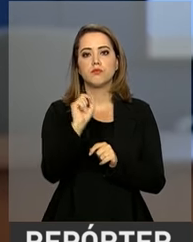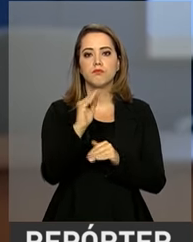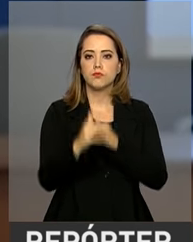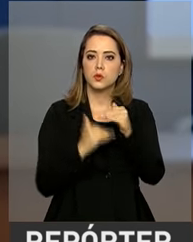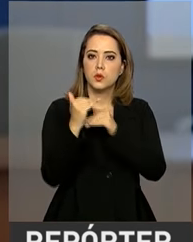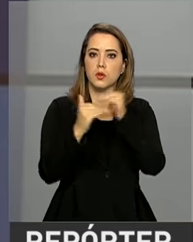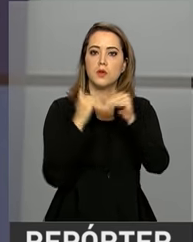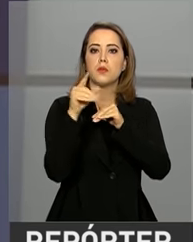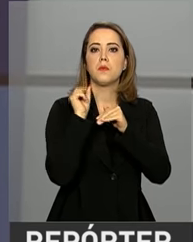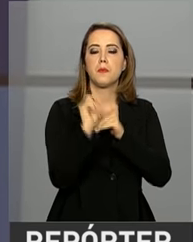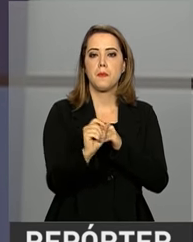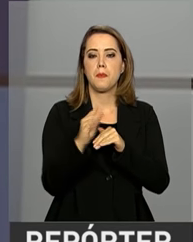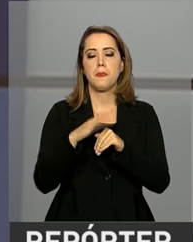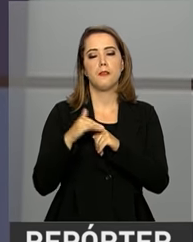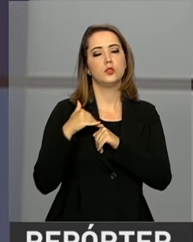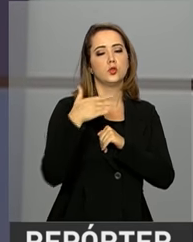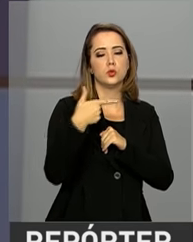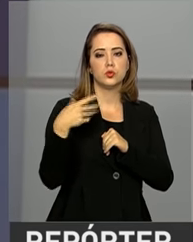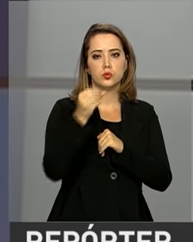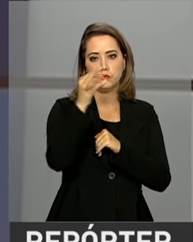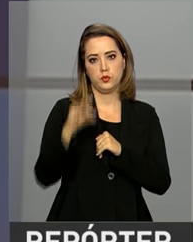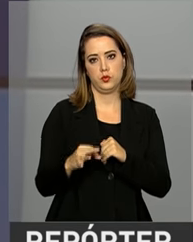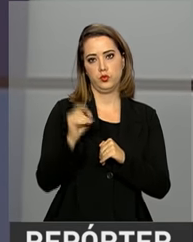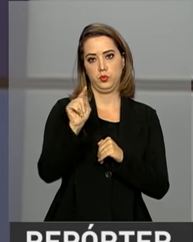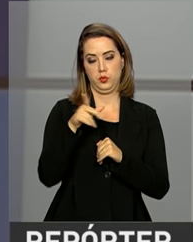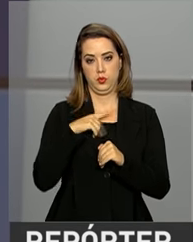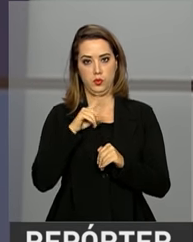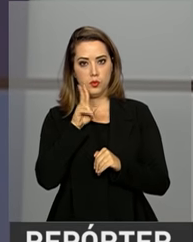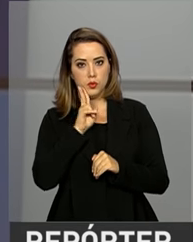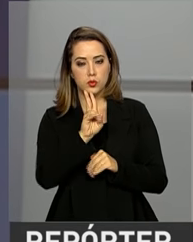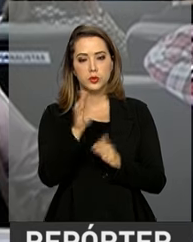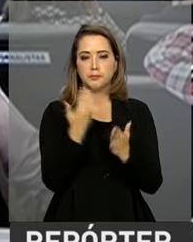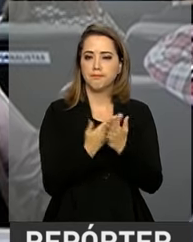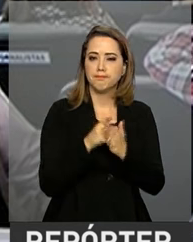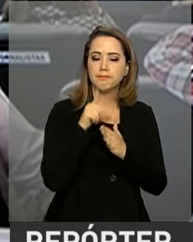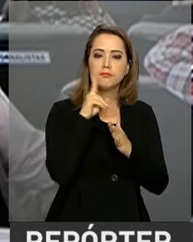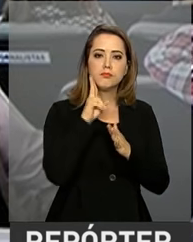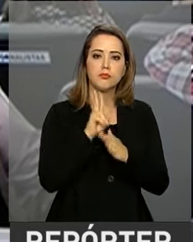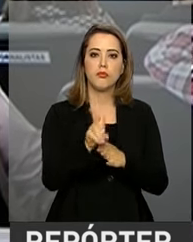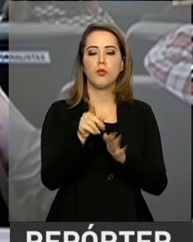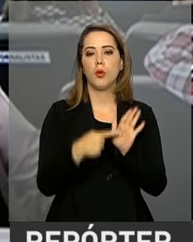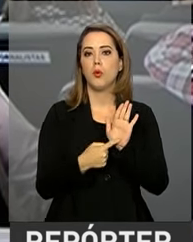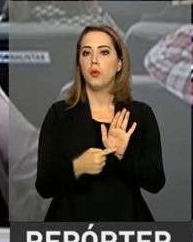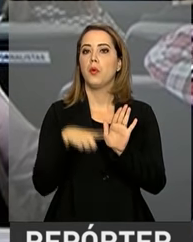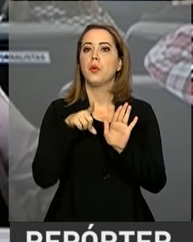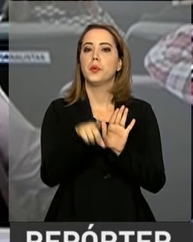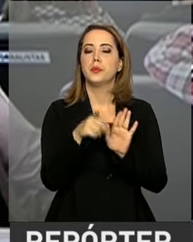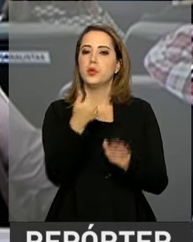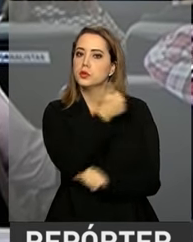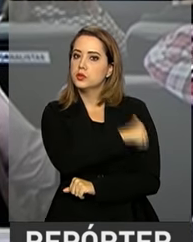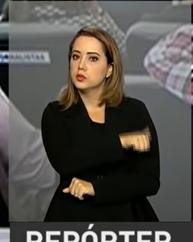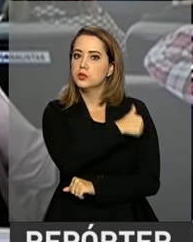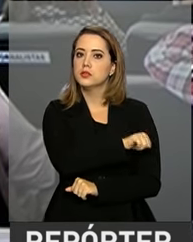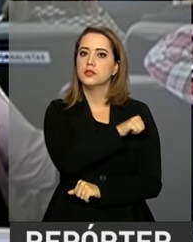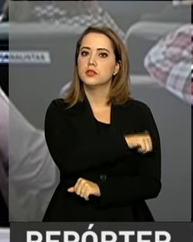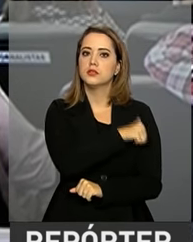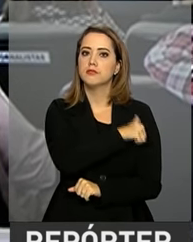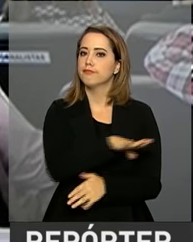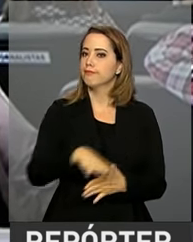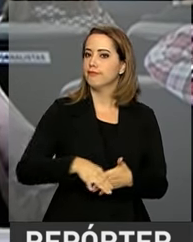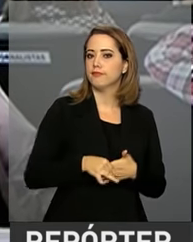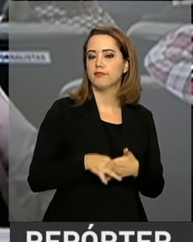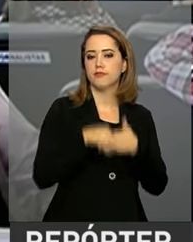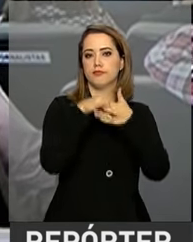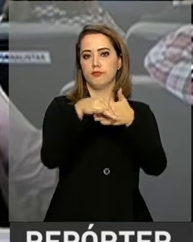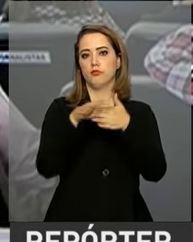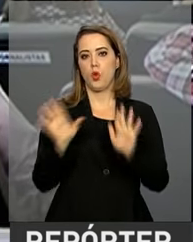de 20%. Né? O estudo do IBGE, divulgado nesta quinta-feira, apontou o estado do Rio de Janeiro como líder absoluto